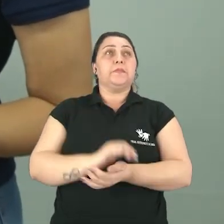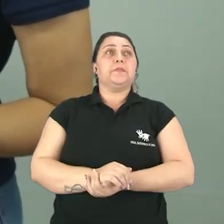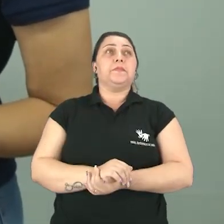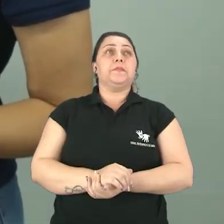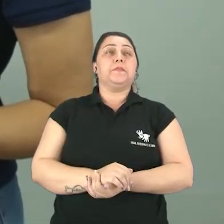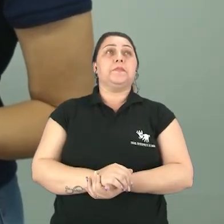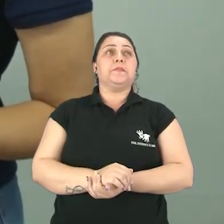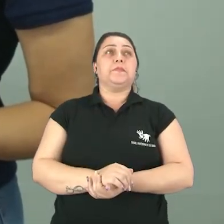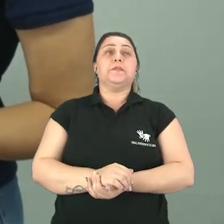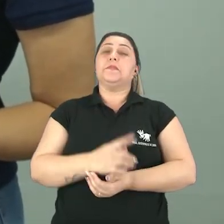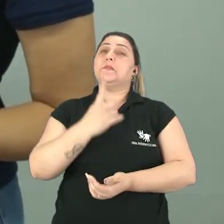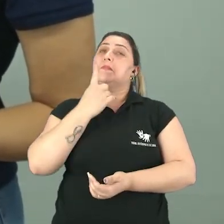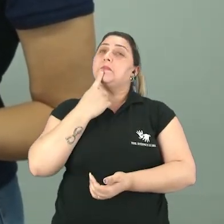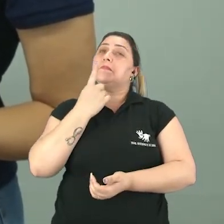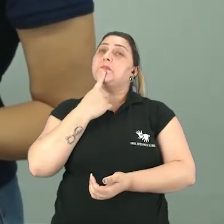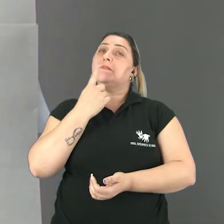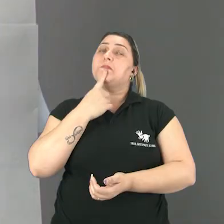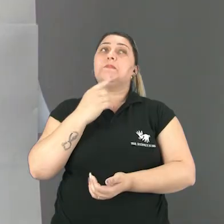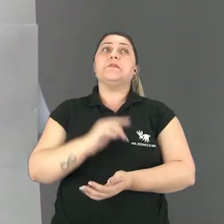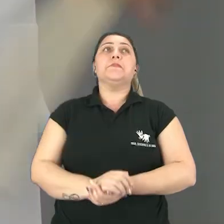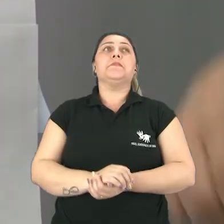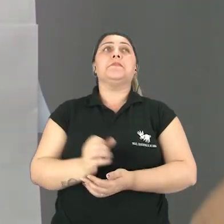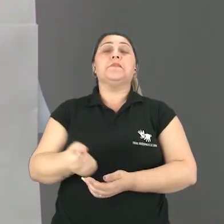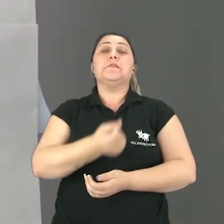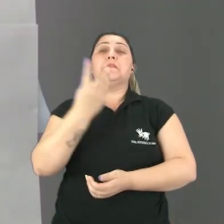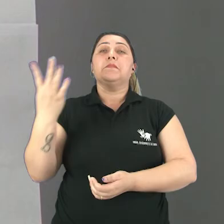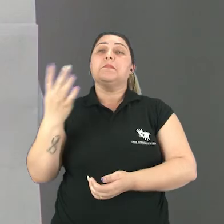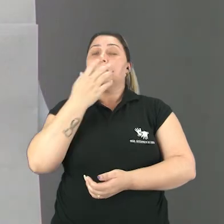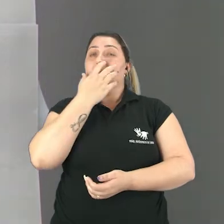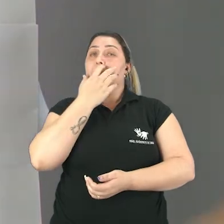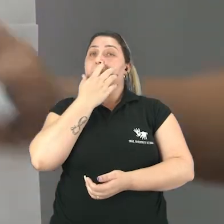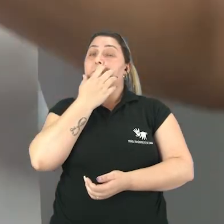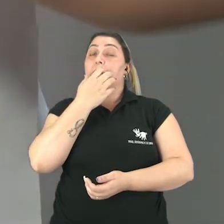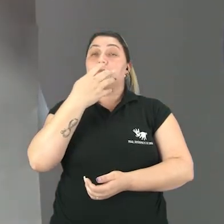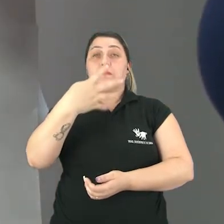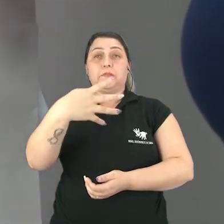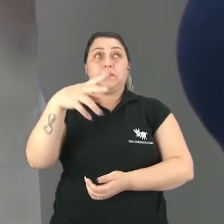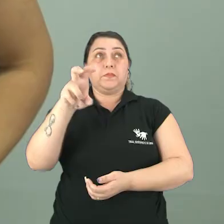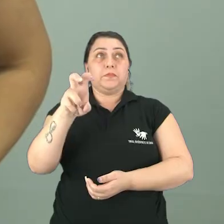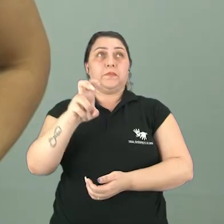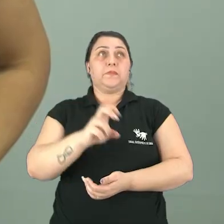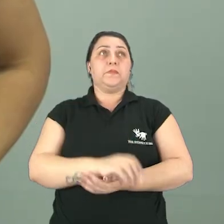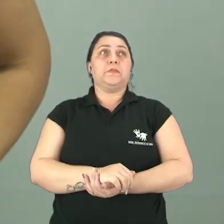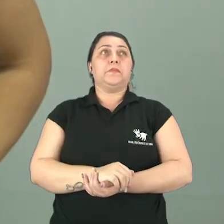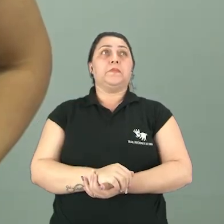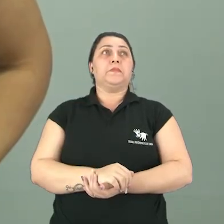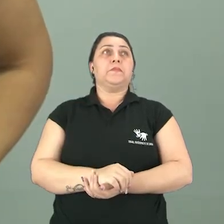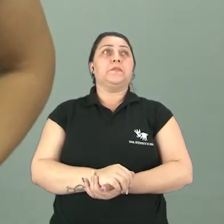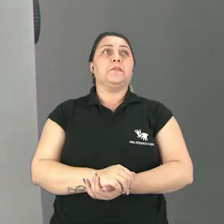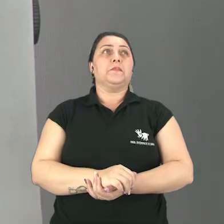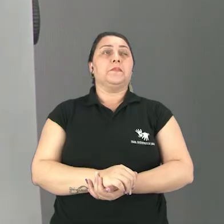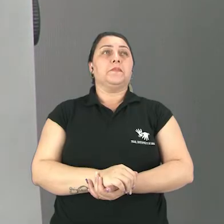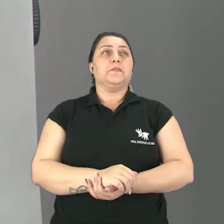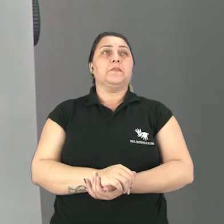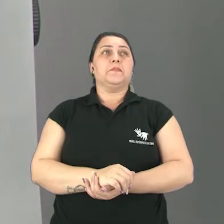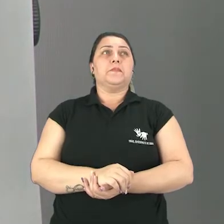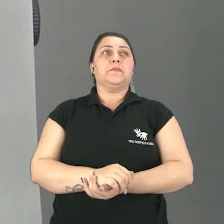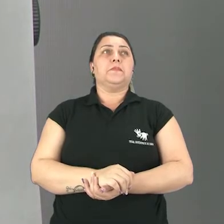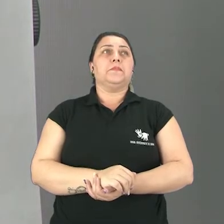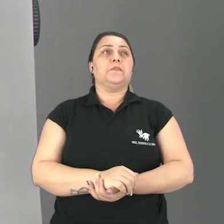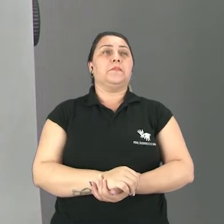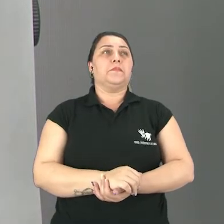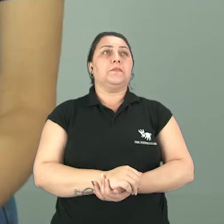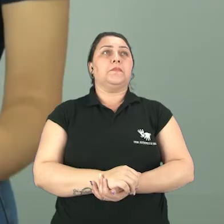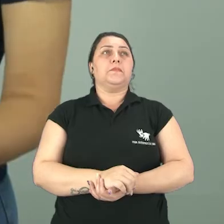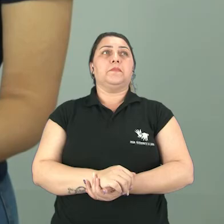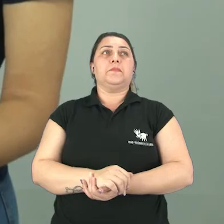As bandeirinhas vermelhas foram quantas? 45. Vermelhas, olha só, 45. Então,